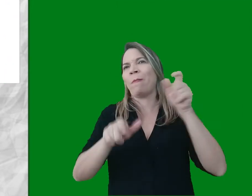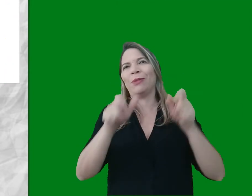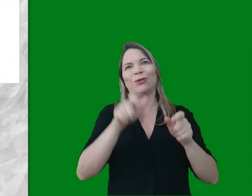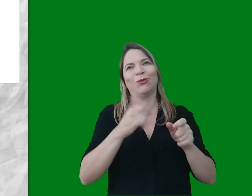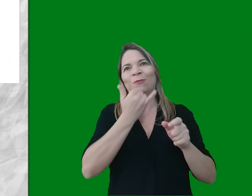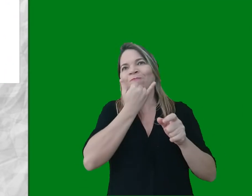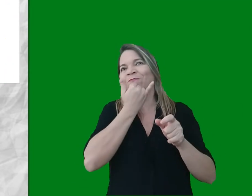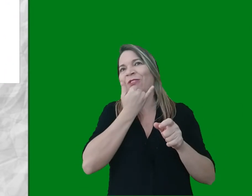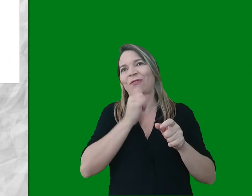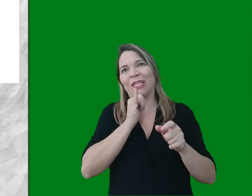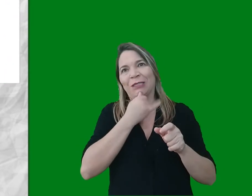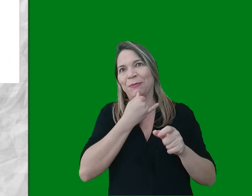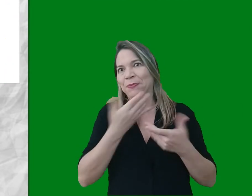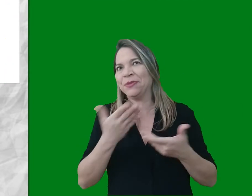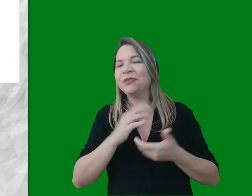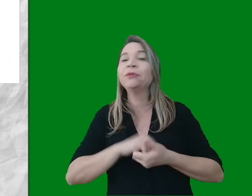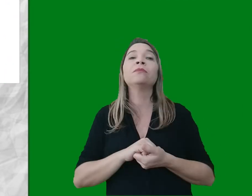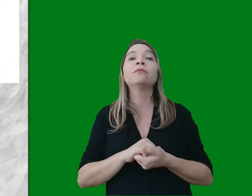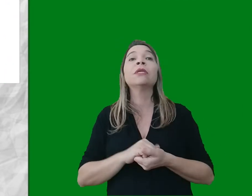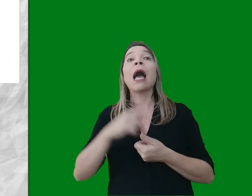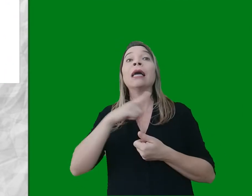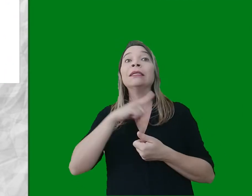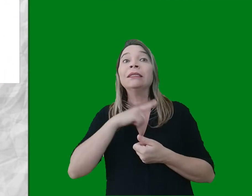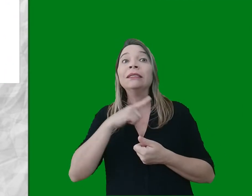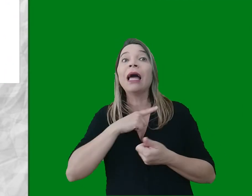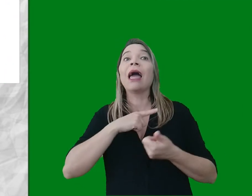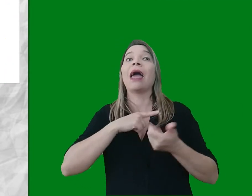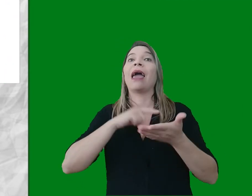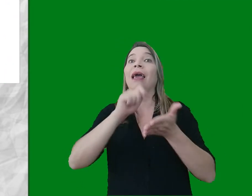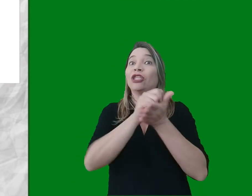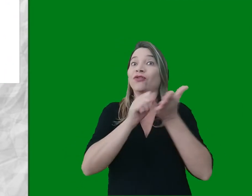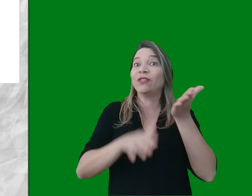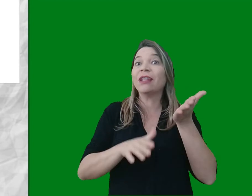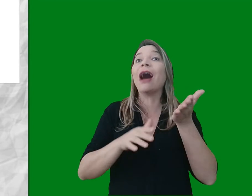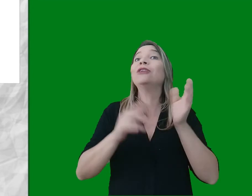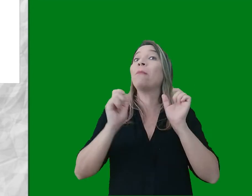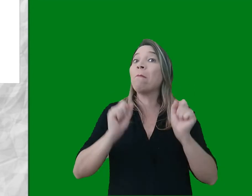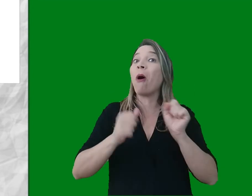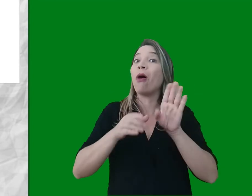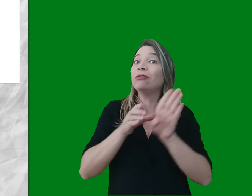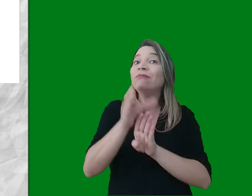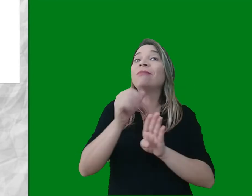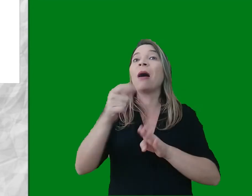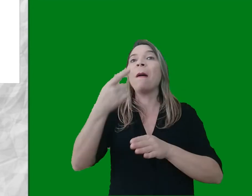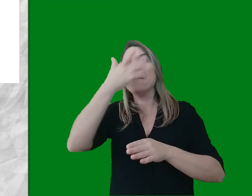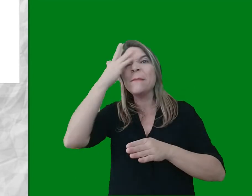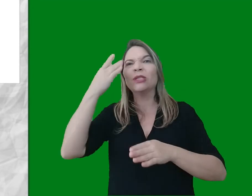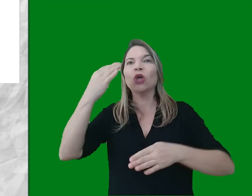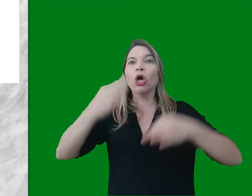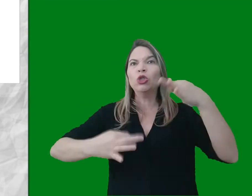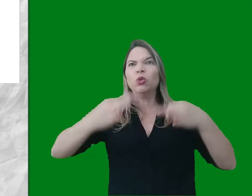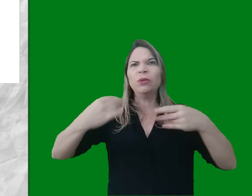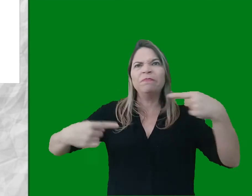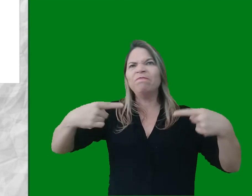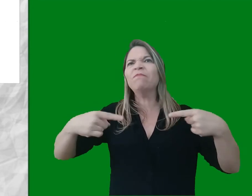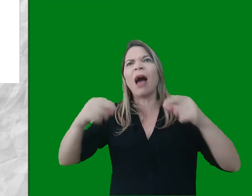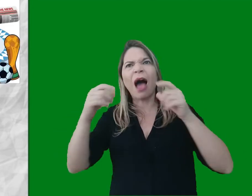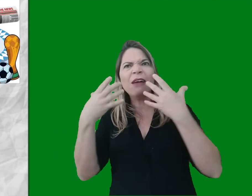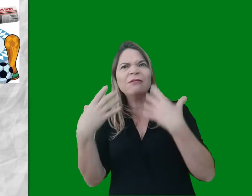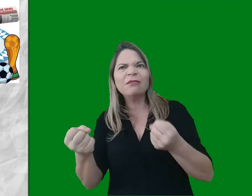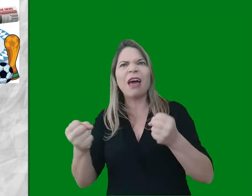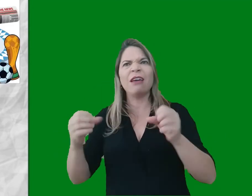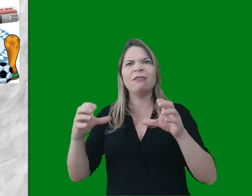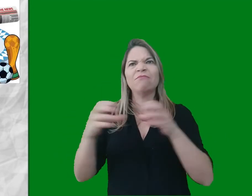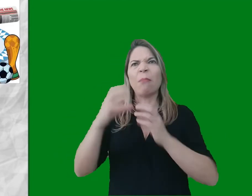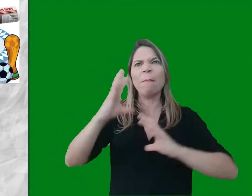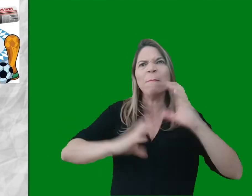as atividades propostas, destacam-se a simulação de um júri que deve debater a presença das torcidas organizadas nos estádios e um levantamento